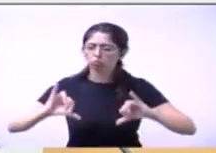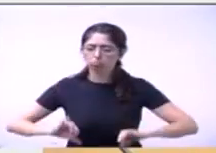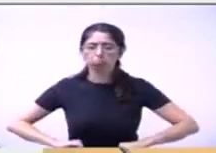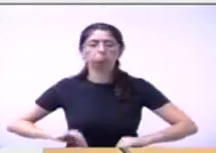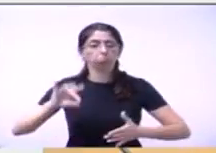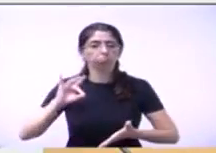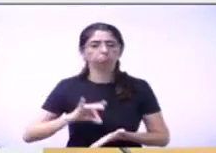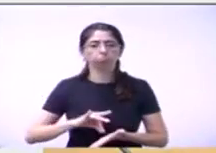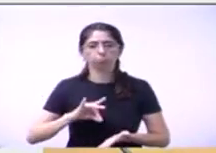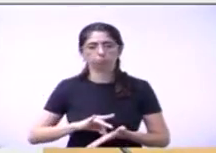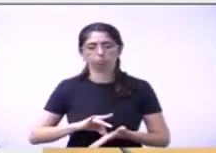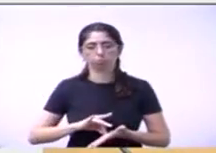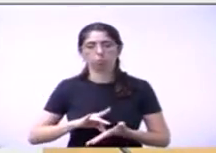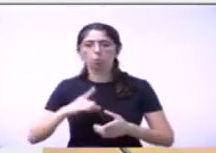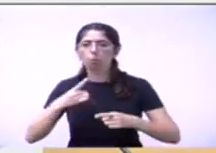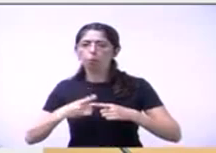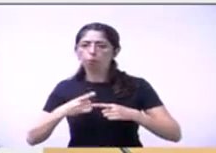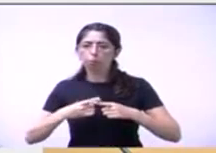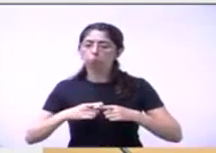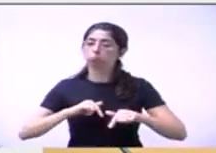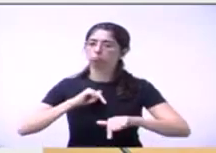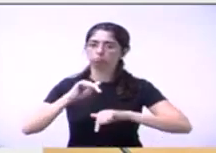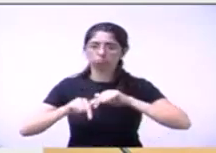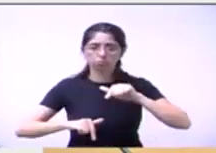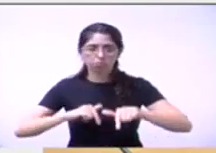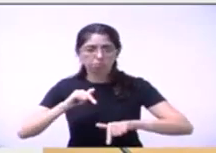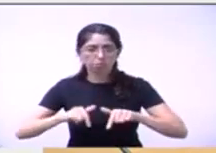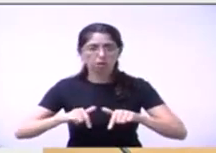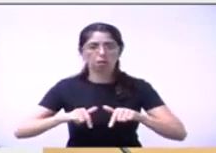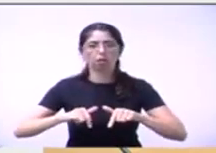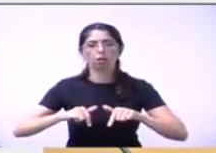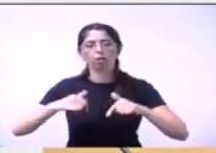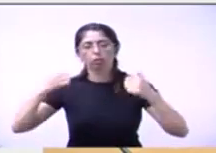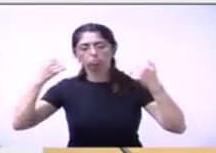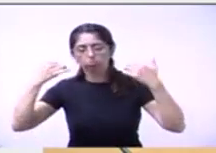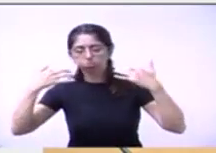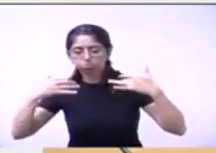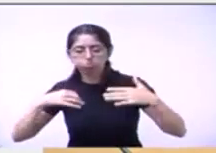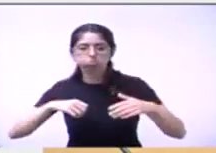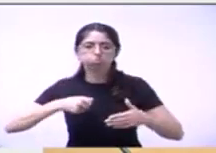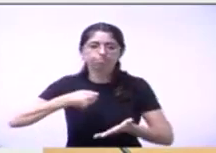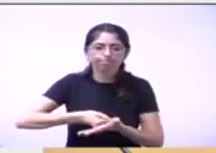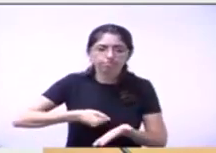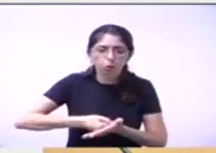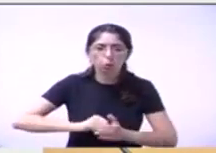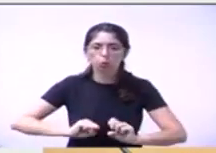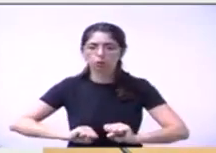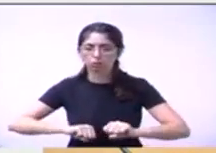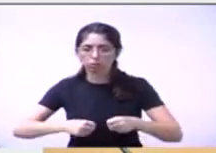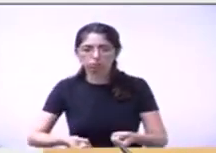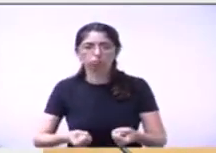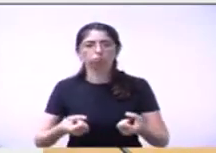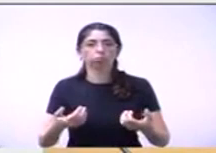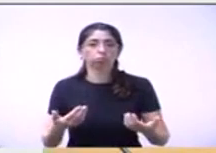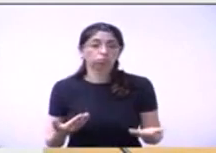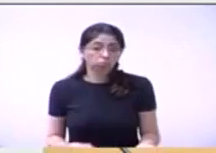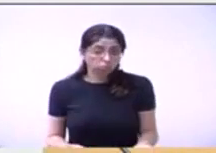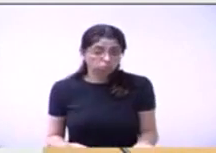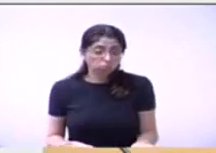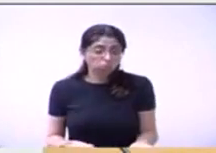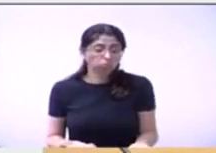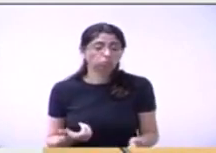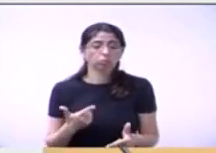que estão no seu trabalho, e a gente tem visto isso cada vez mais, e isto tem se banalizado,